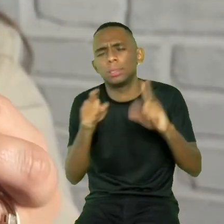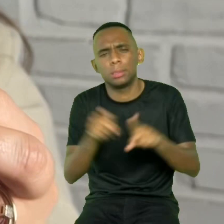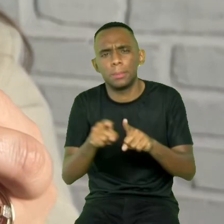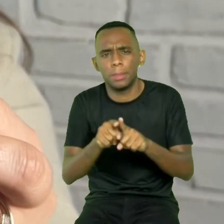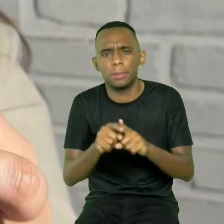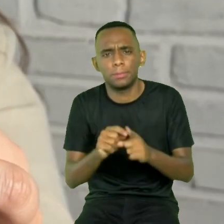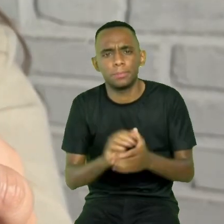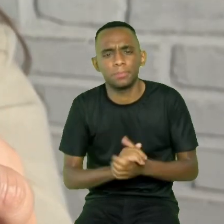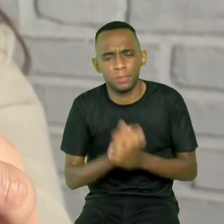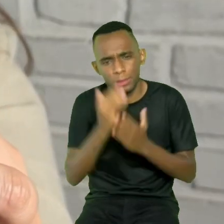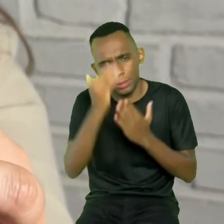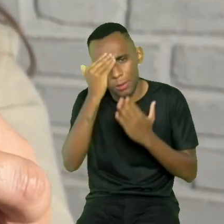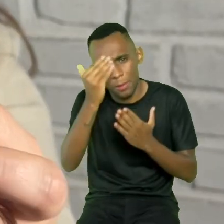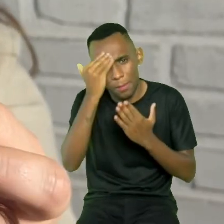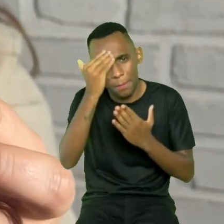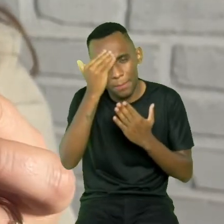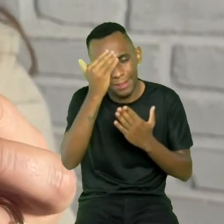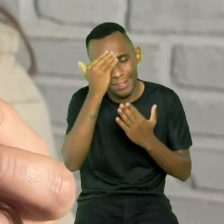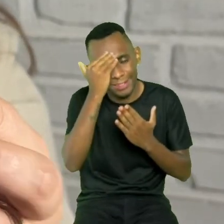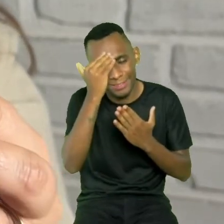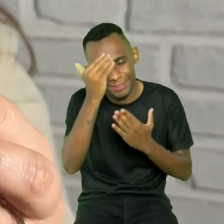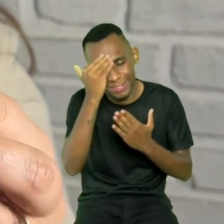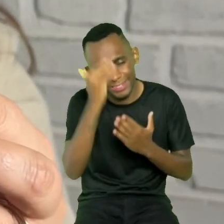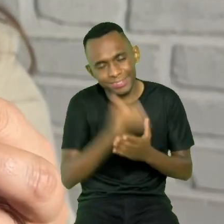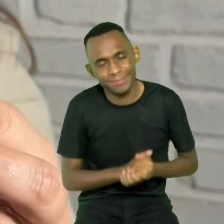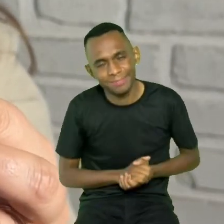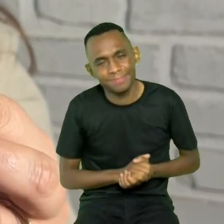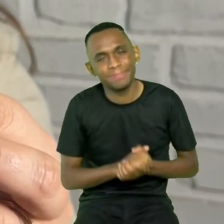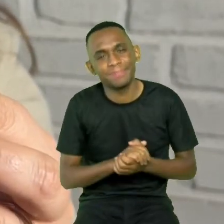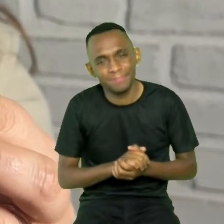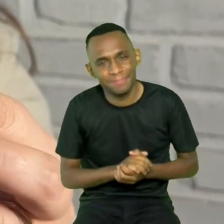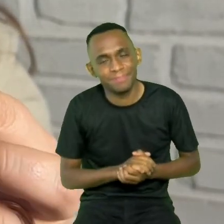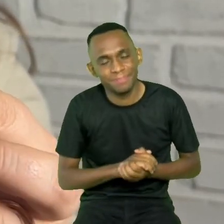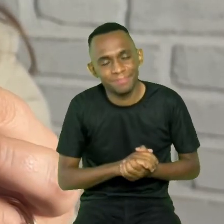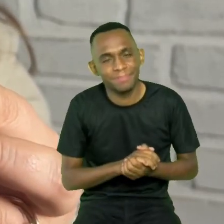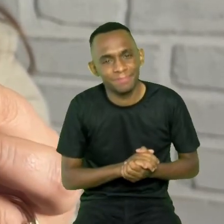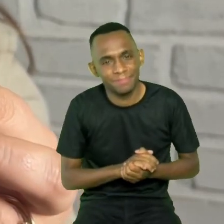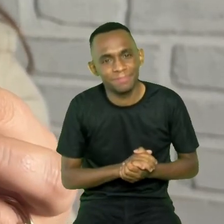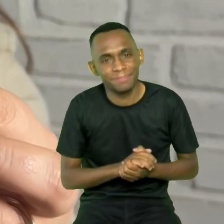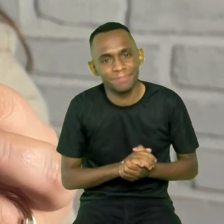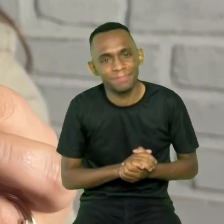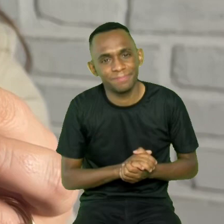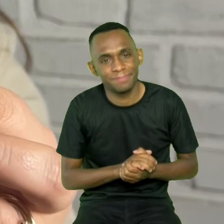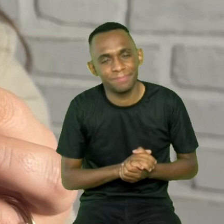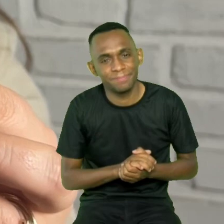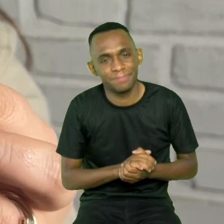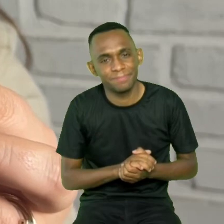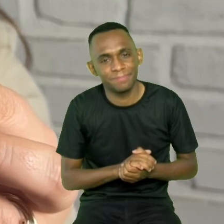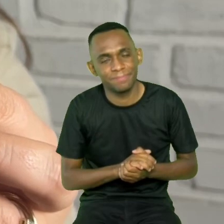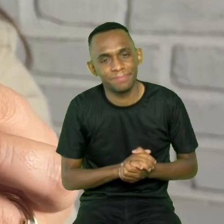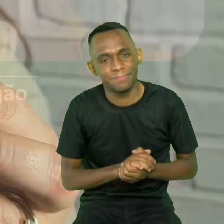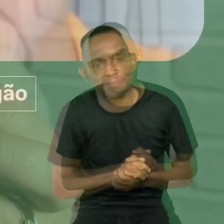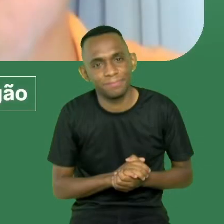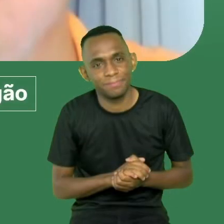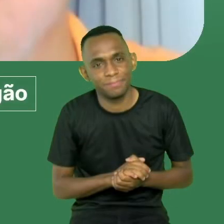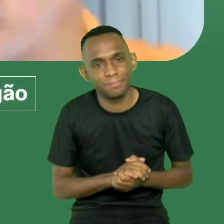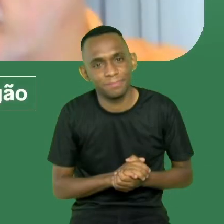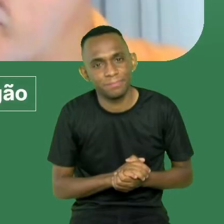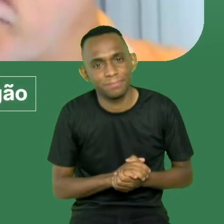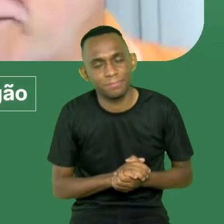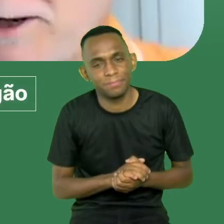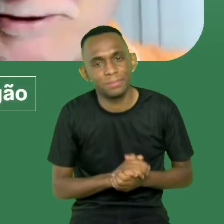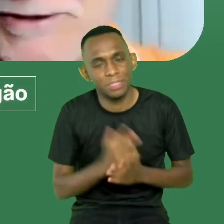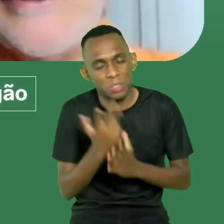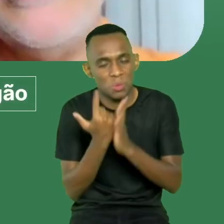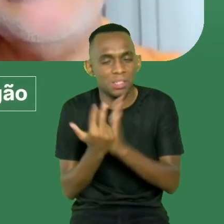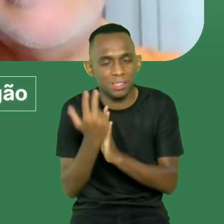Obrigado pela parte que me toca. Eu me É arrisquei a sua? fazer a capa, Ah, eu me arrisquei a fazer a ilustração da capa